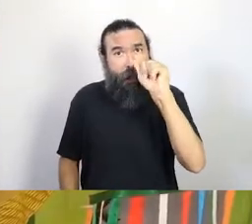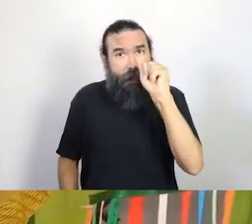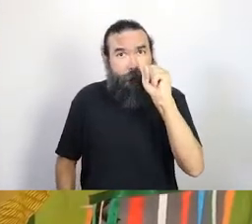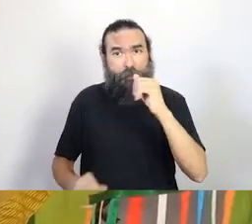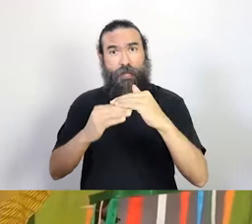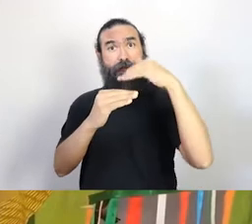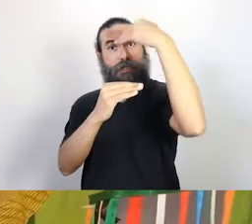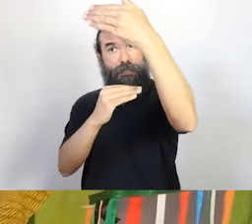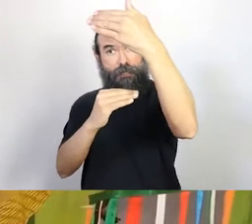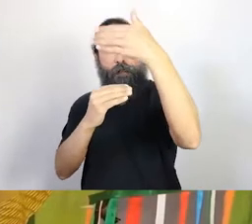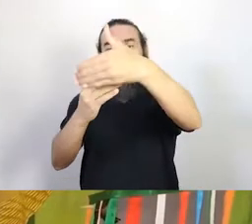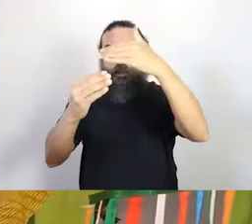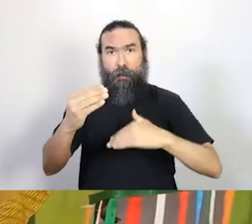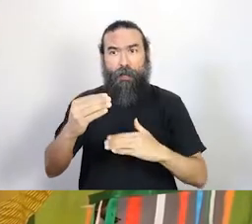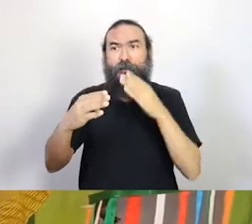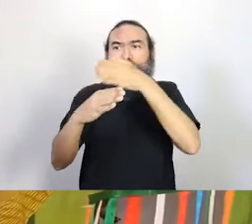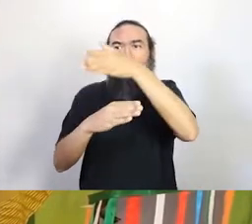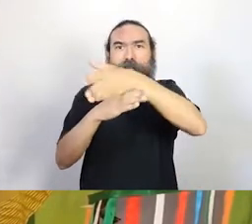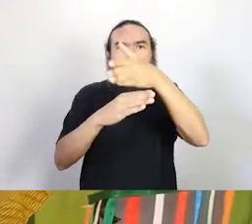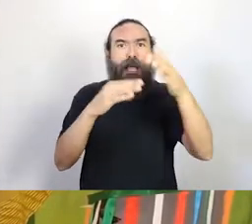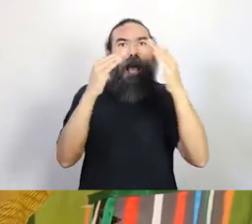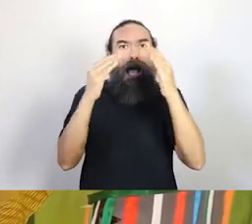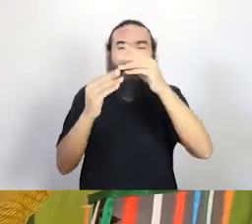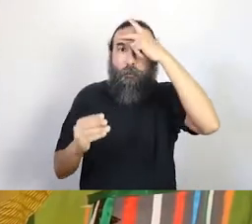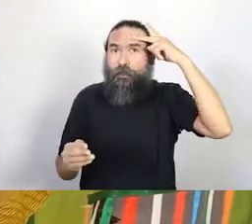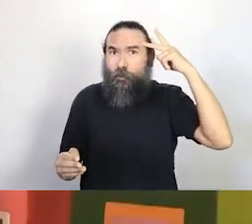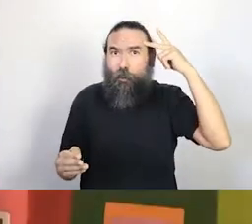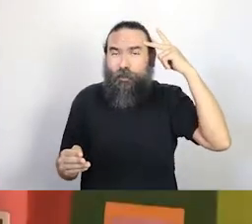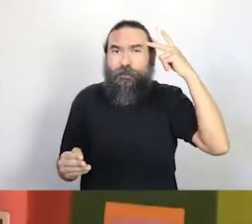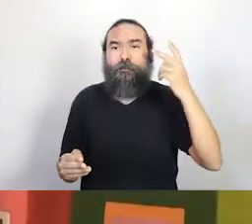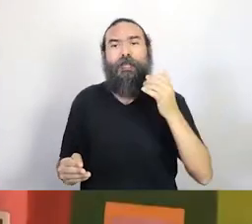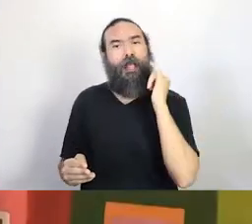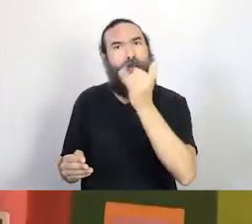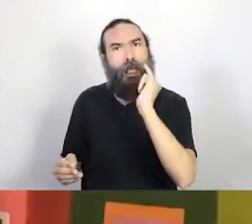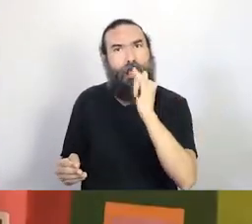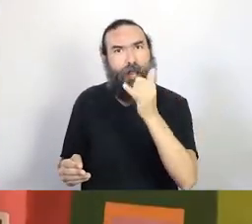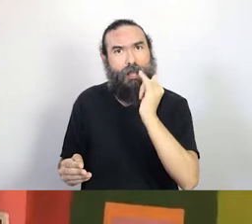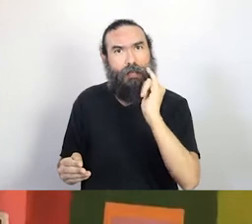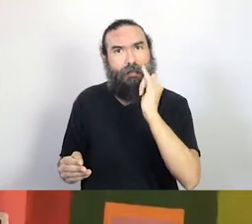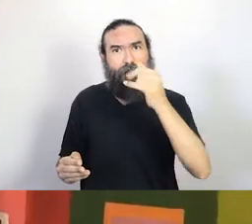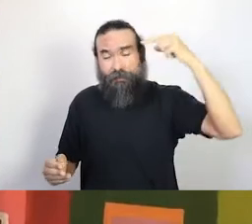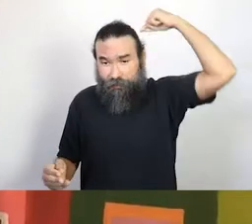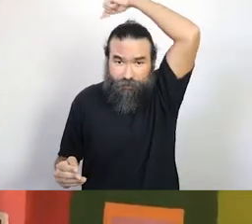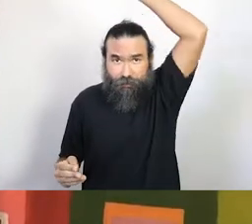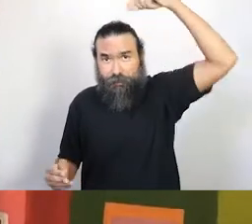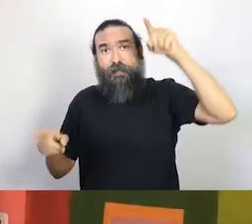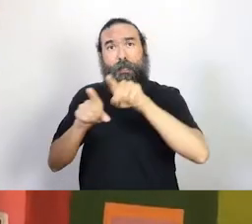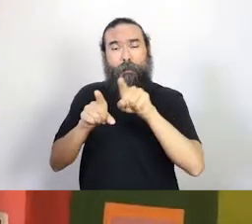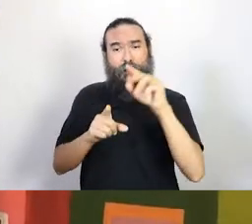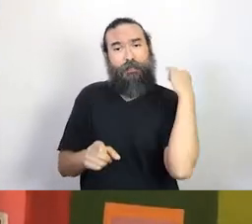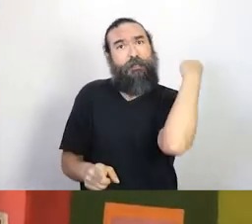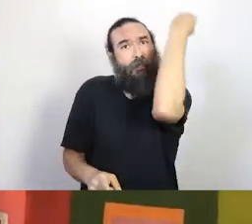o giro de baixo, onde eles passam pelas casas, vão fazendo pouso, levando a mensagem do Divino Espírito Santo, a Nossa Senhora do